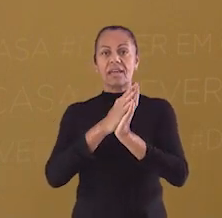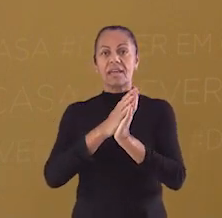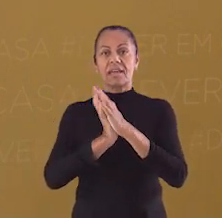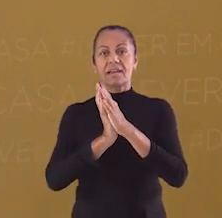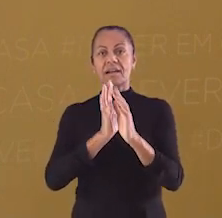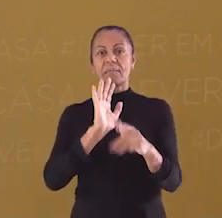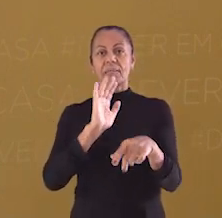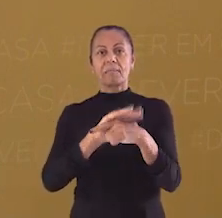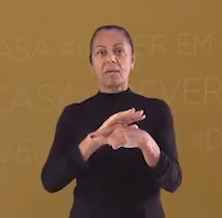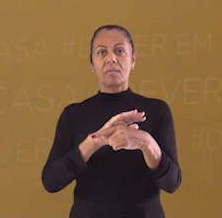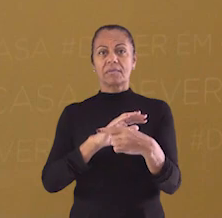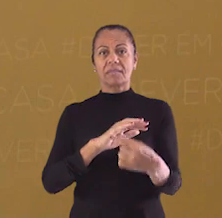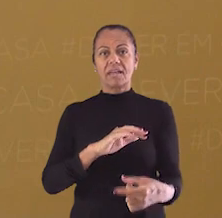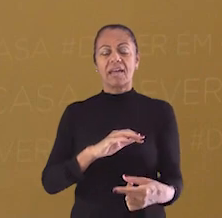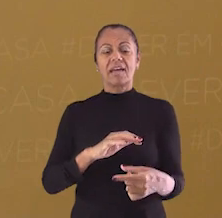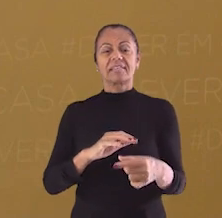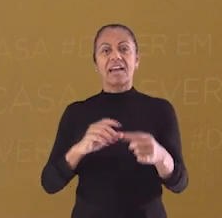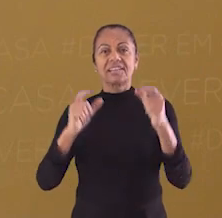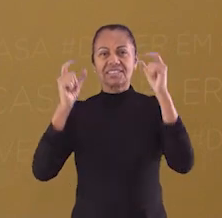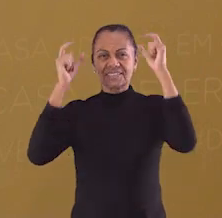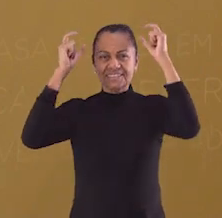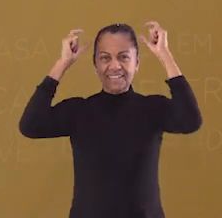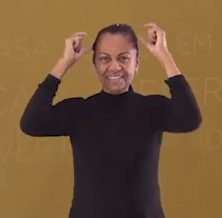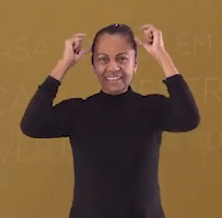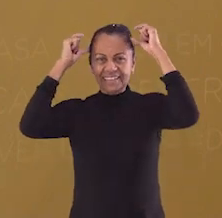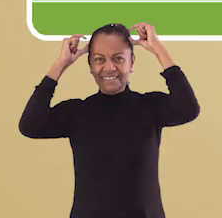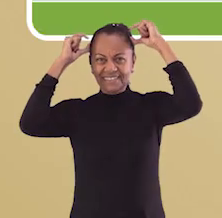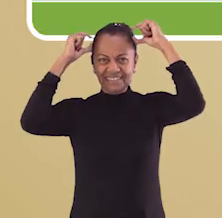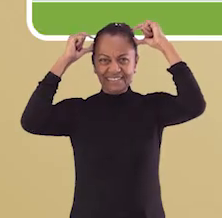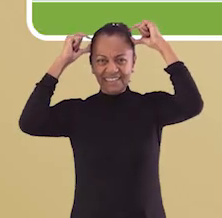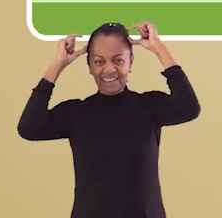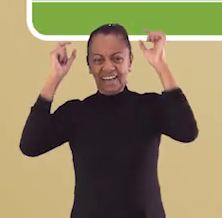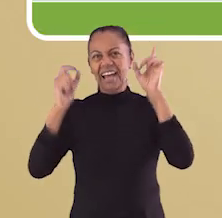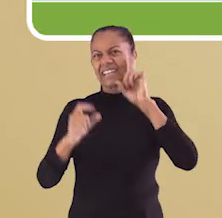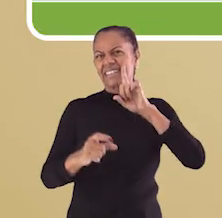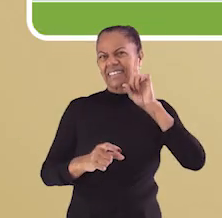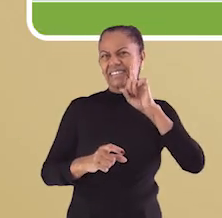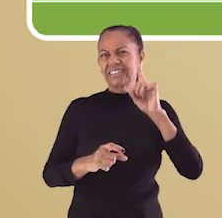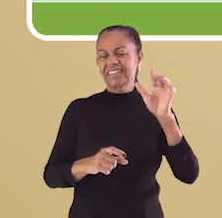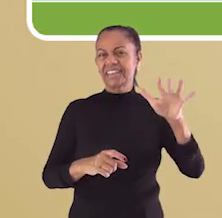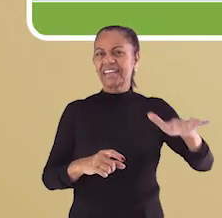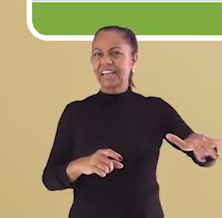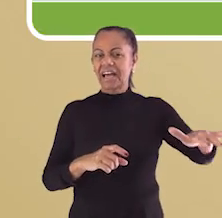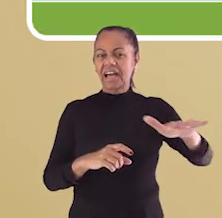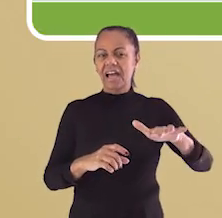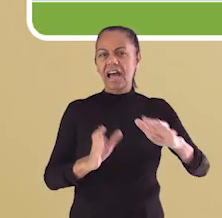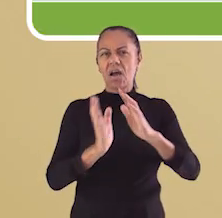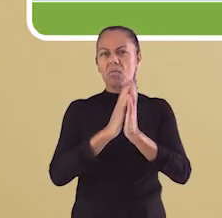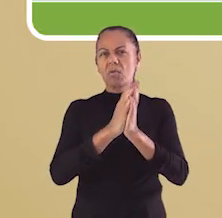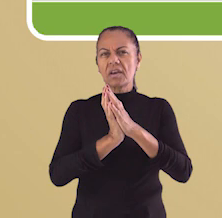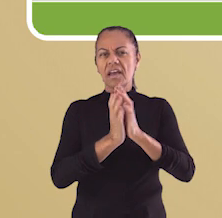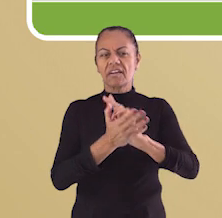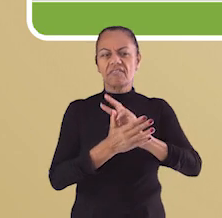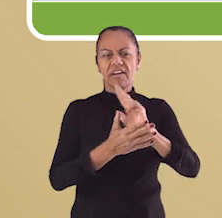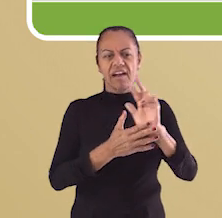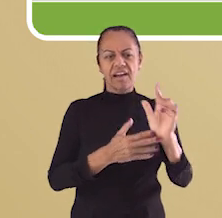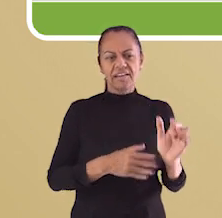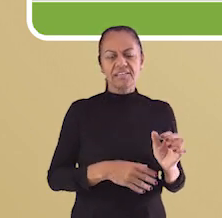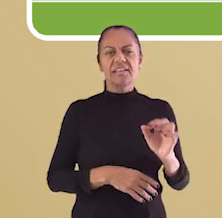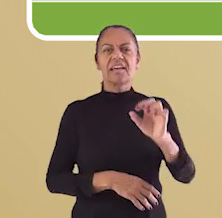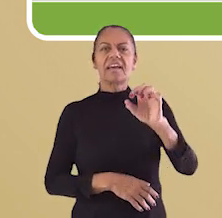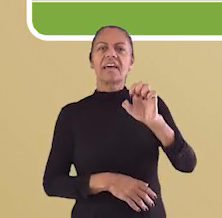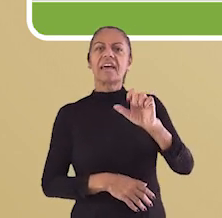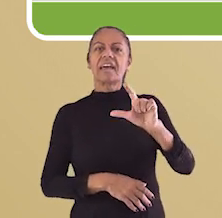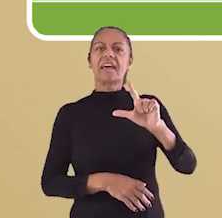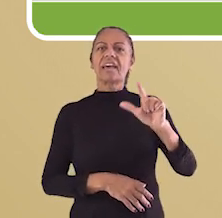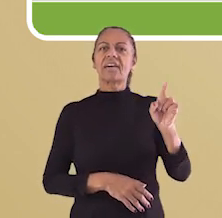da Disney com corpos que não seguem esse padrão de beleza. E aí vocês podem ver como ficaram. Trouxemos